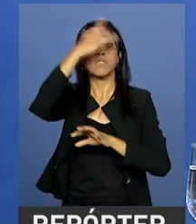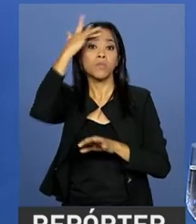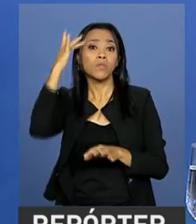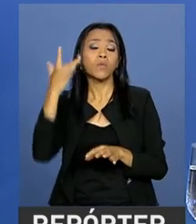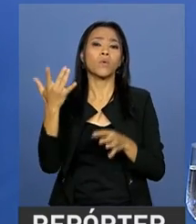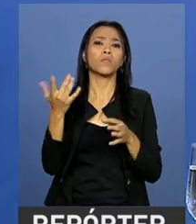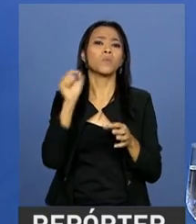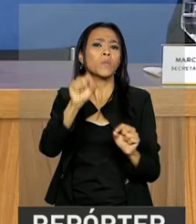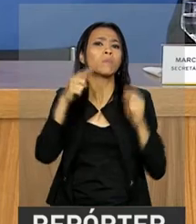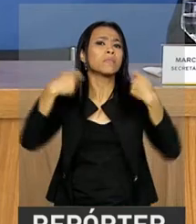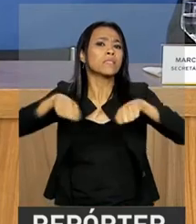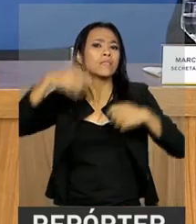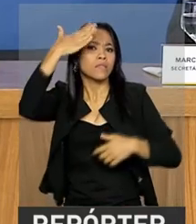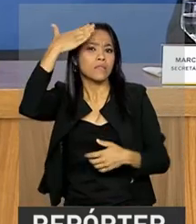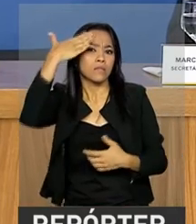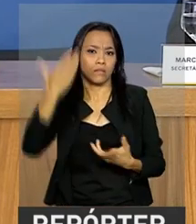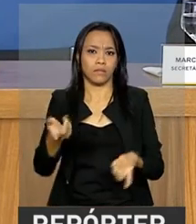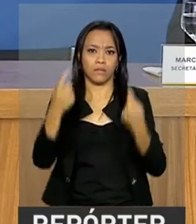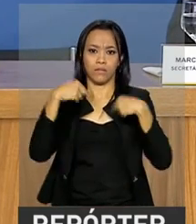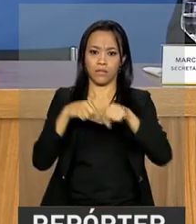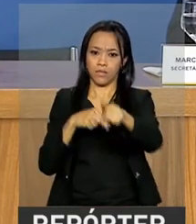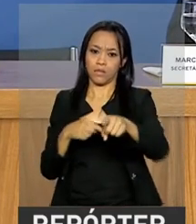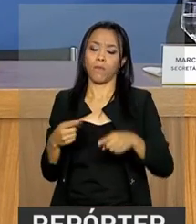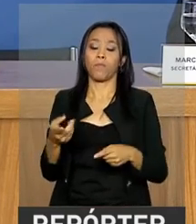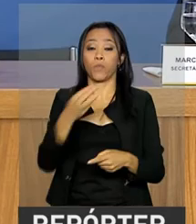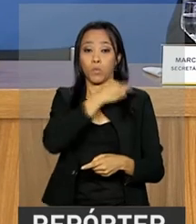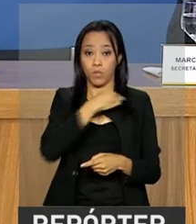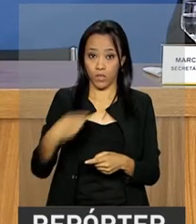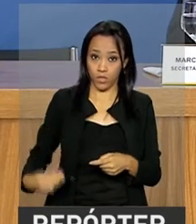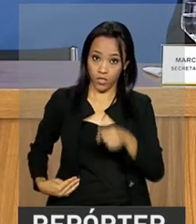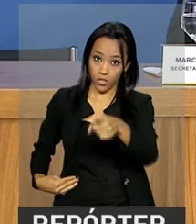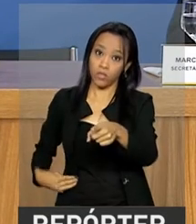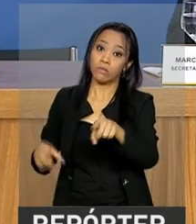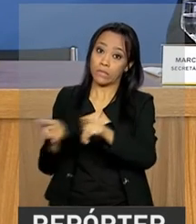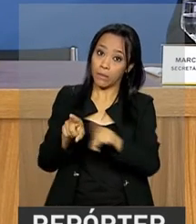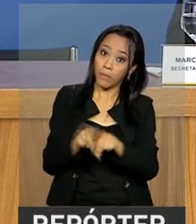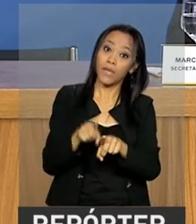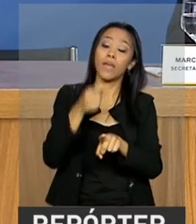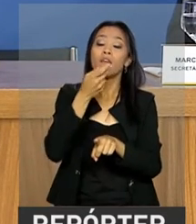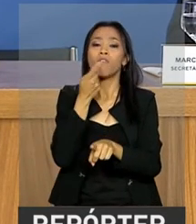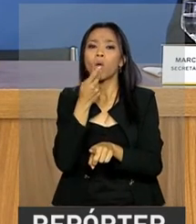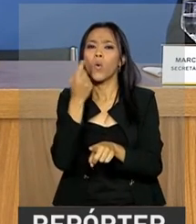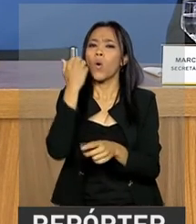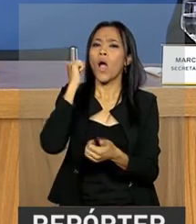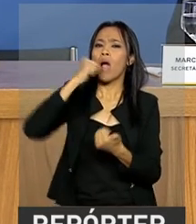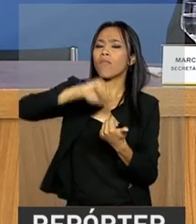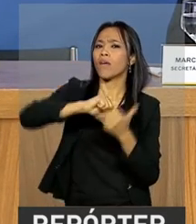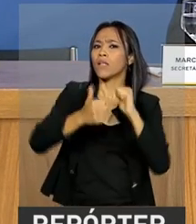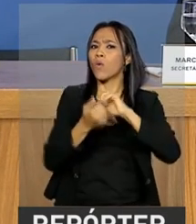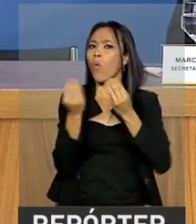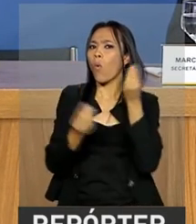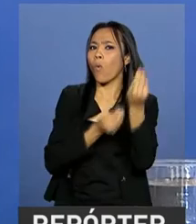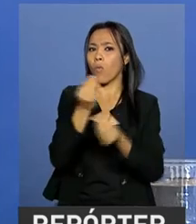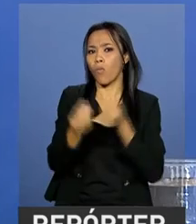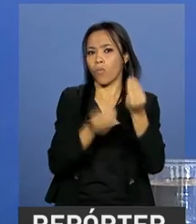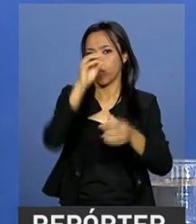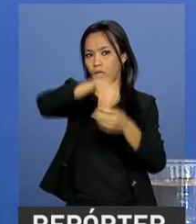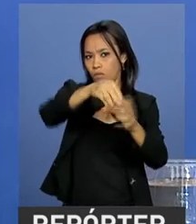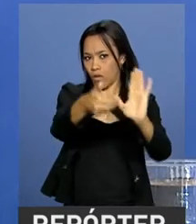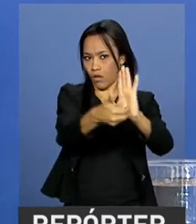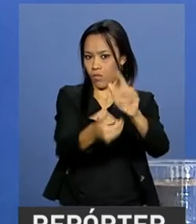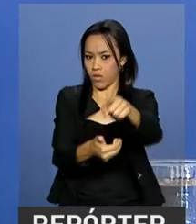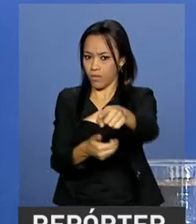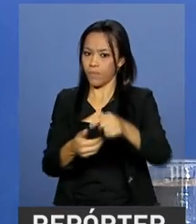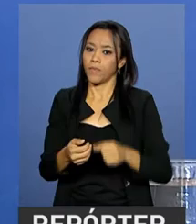sua essencialidade o ministro da secretaria de governo fez ainda uma previsão do andamento da reforma na câmara nós queremos